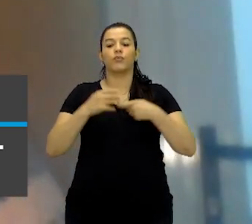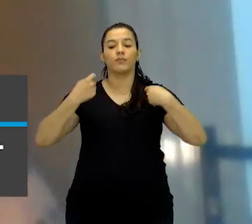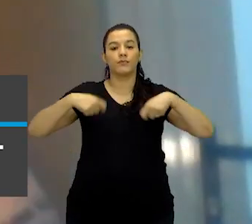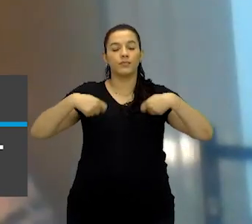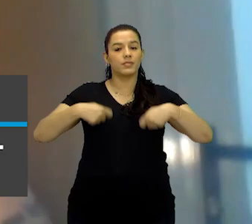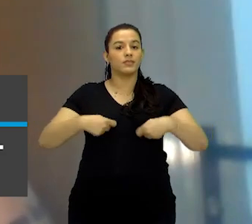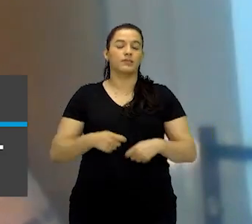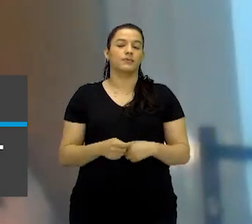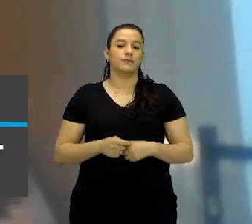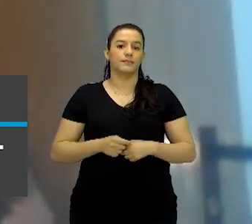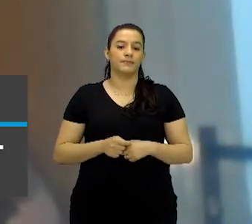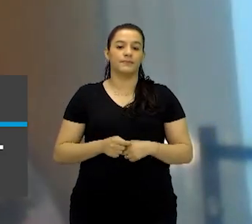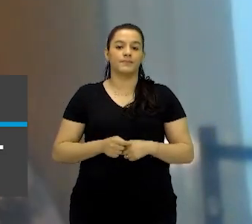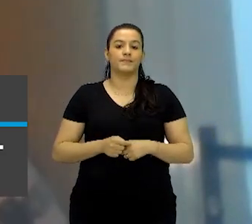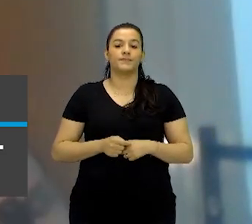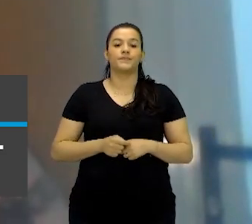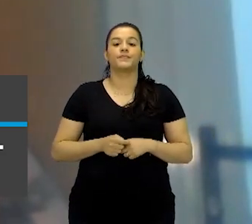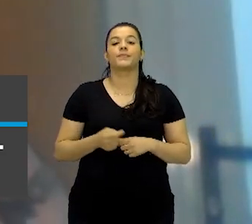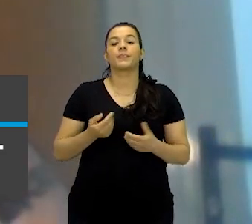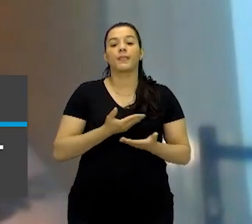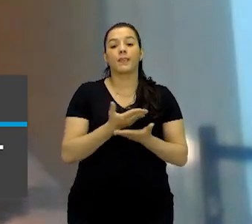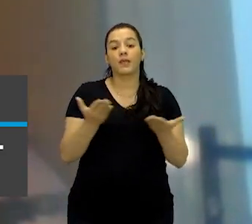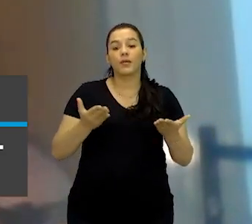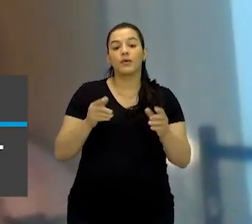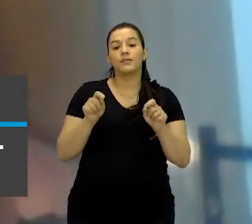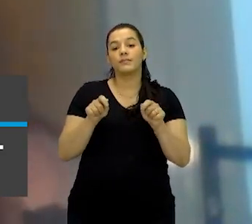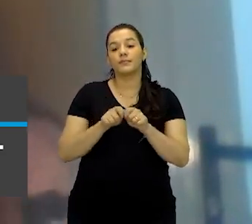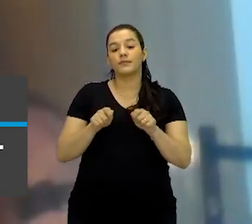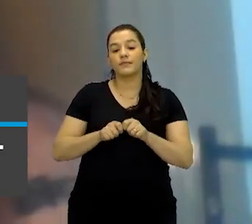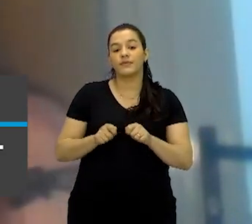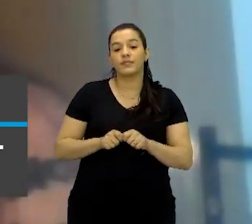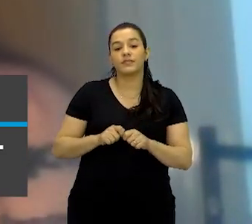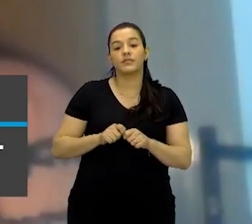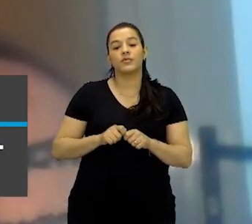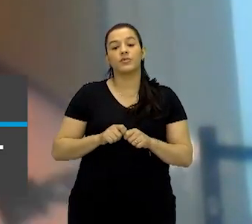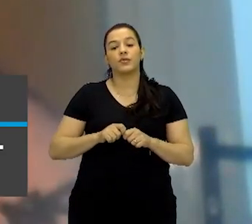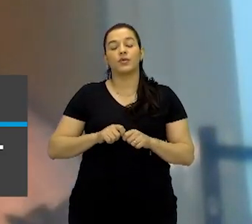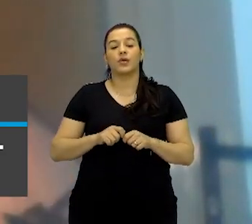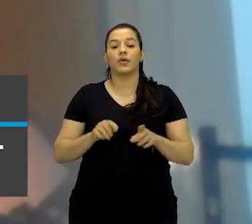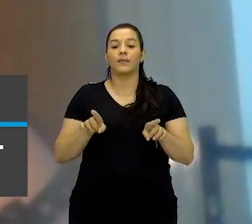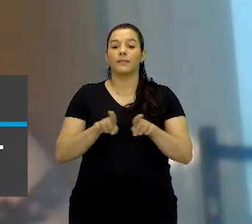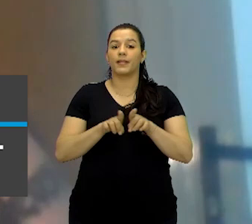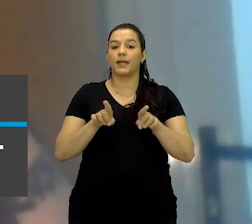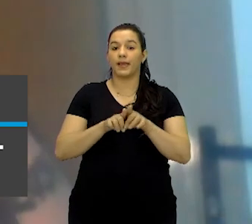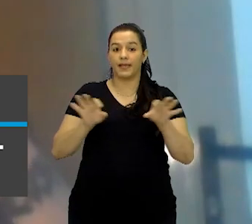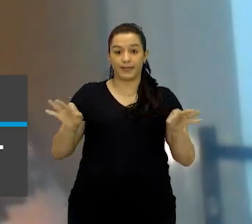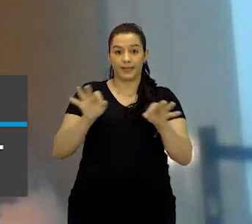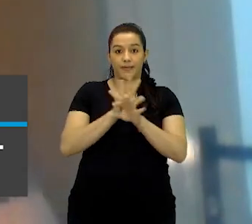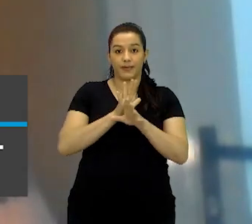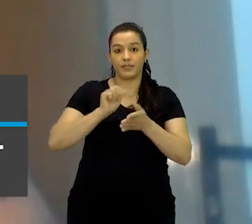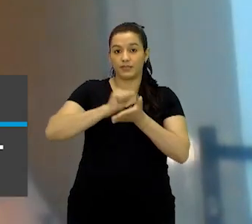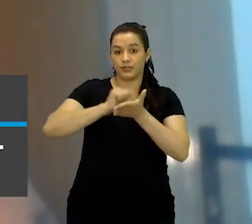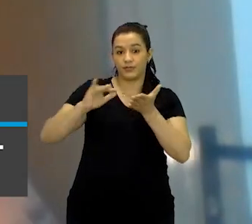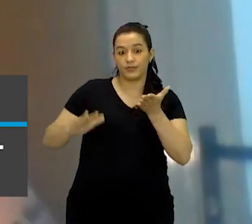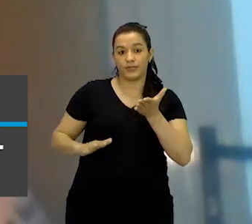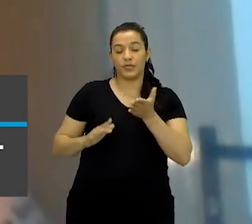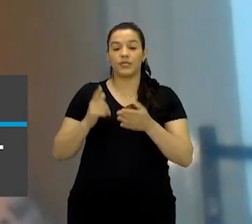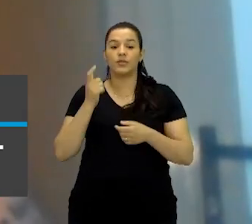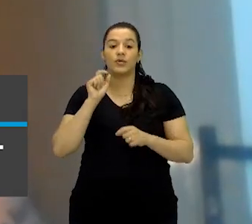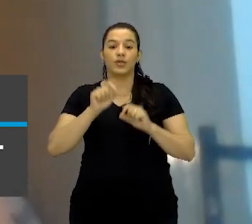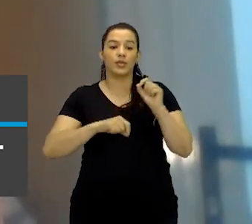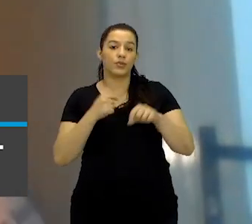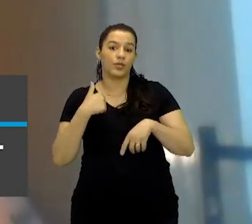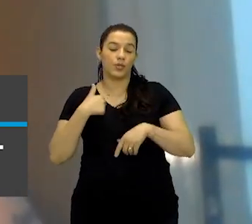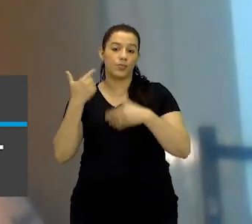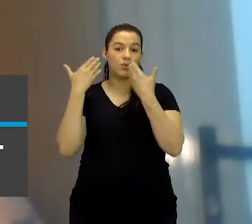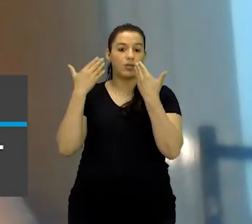mantenha ainda, né? E aí eu quero propor que a gente faça assim, ó, feche a nossa atividade, que eu tô com uma dúvida que